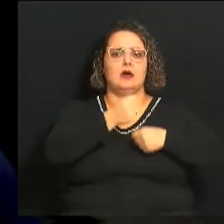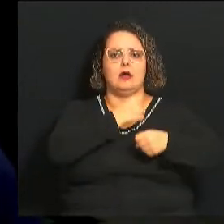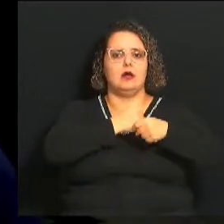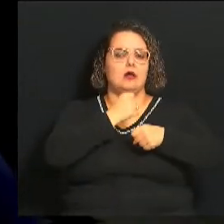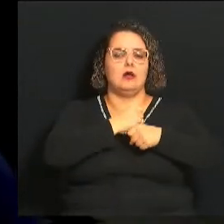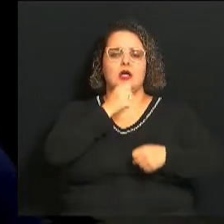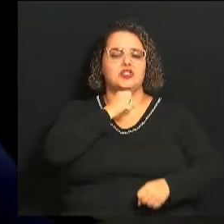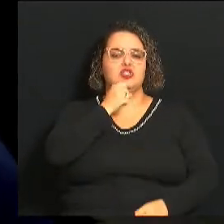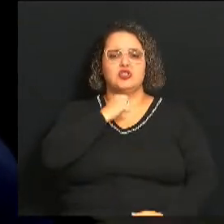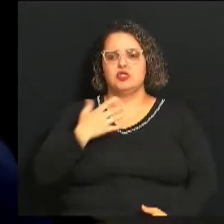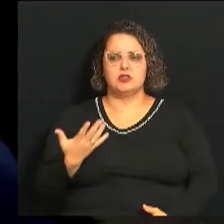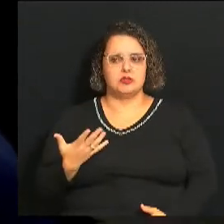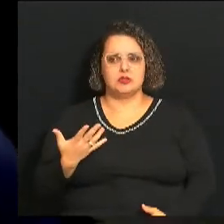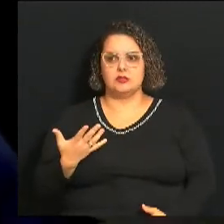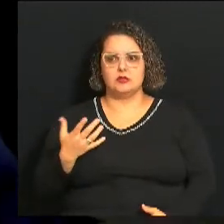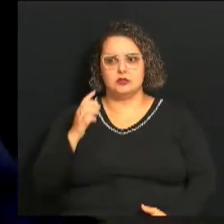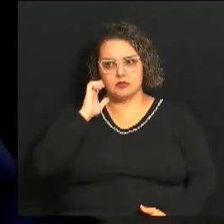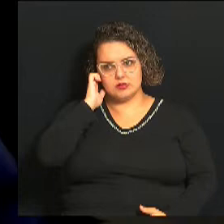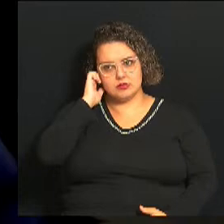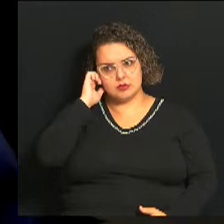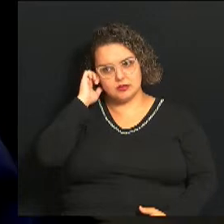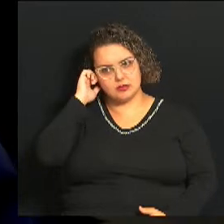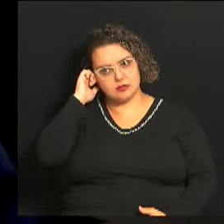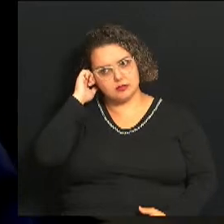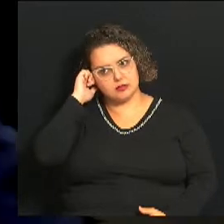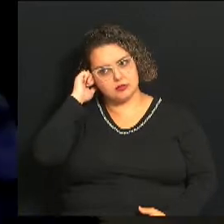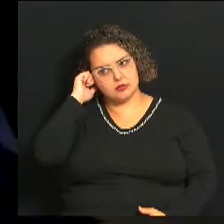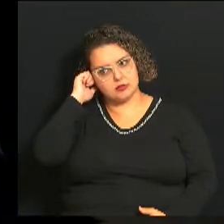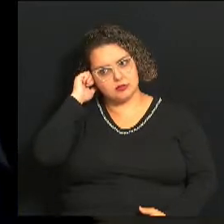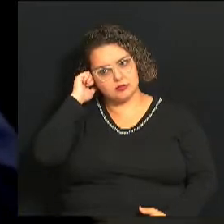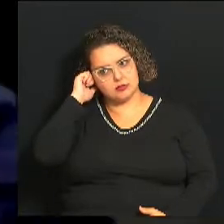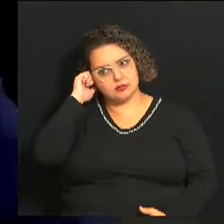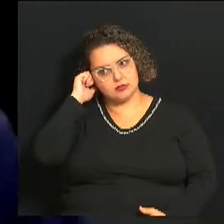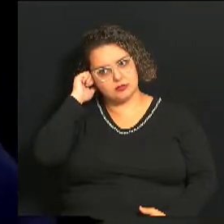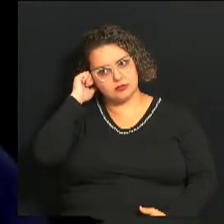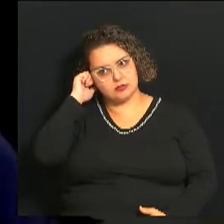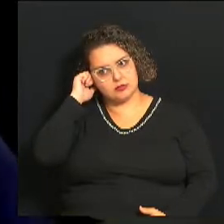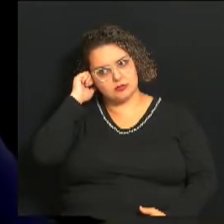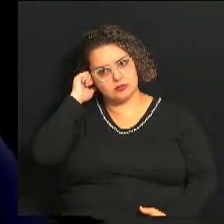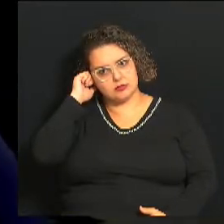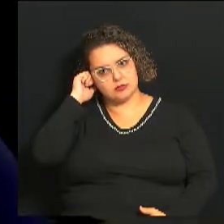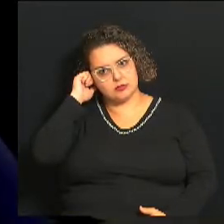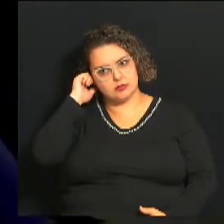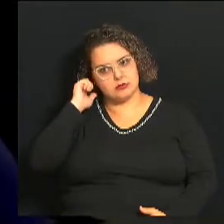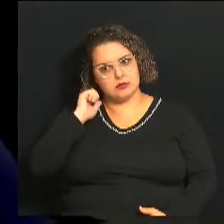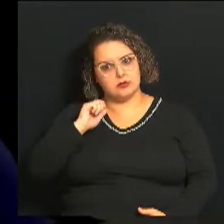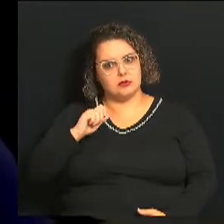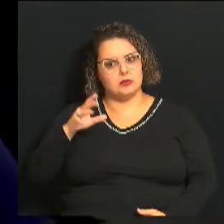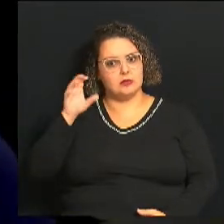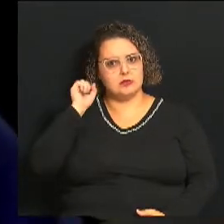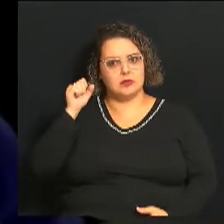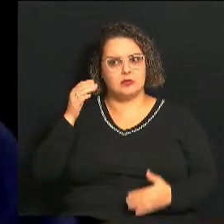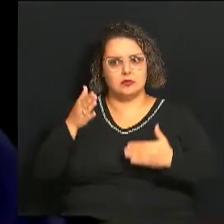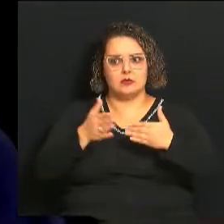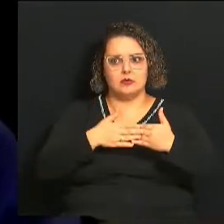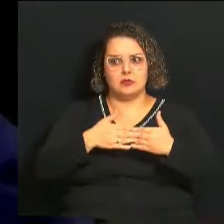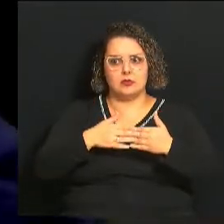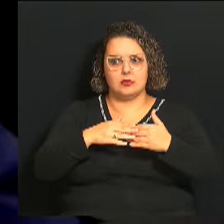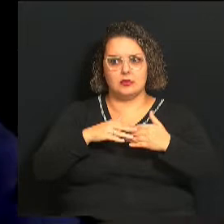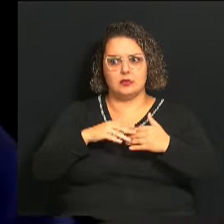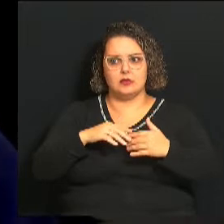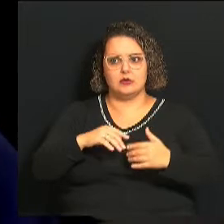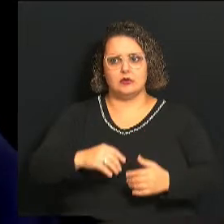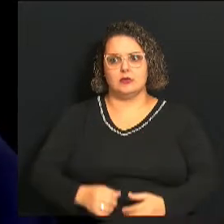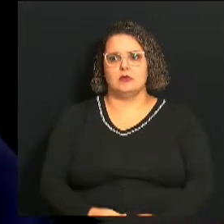Então, só um segundinho, o seu áudio está fechado? O meu está fechado. Dá uma olhada aí, se o meu está com dois são fechados. Você deve